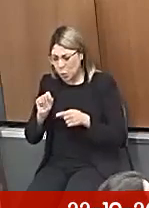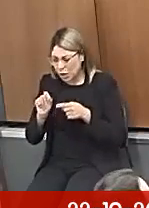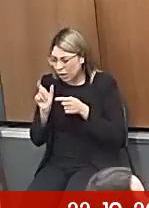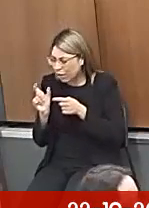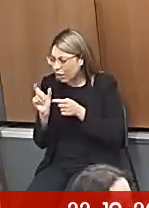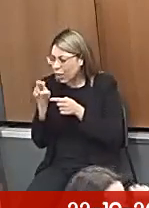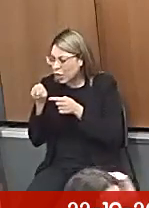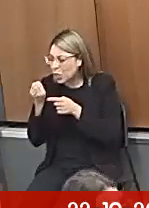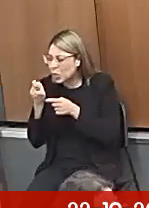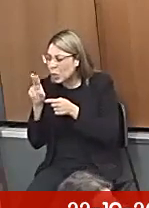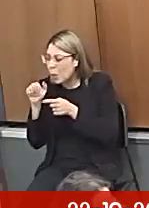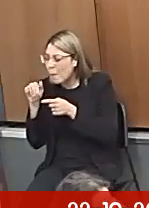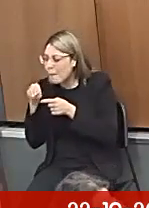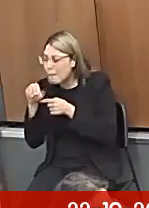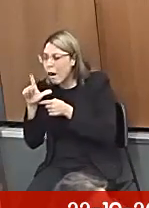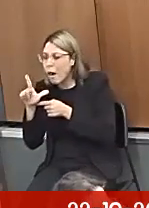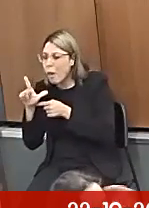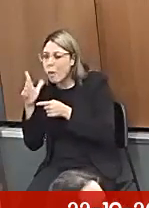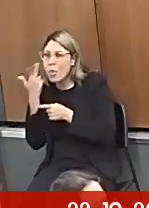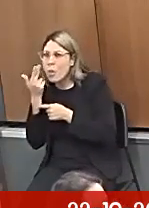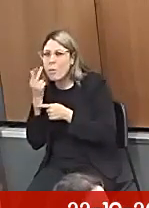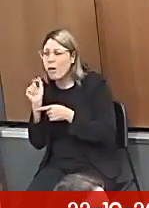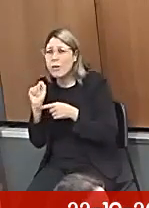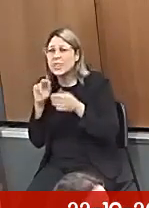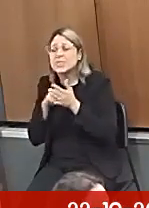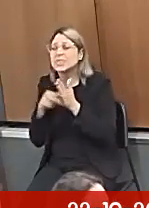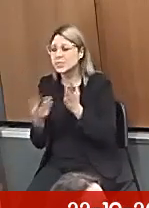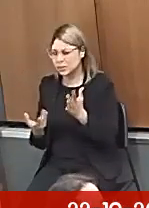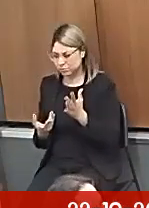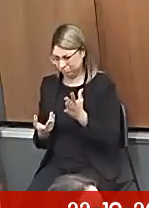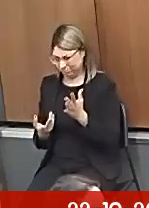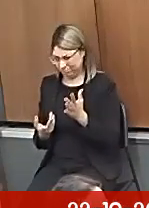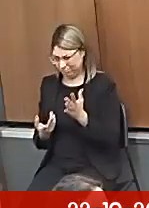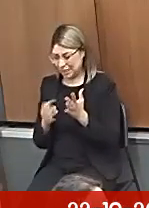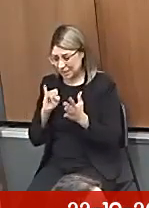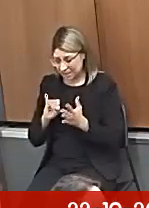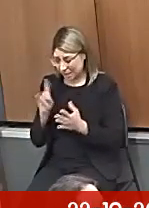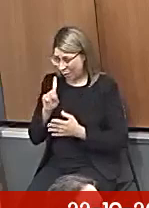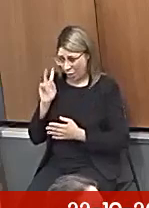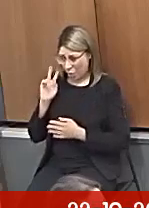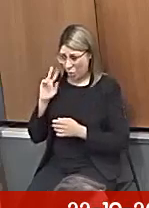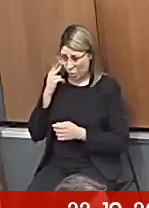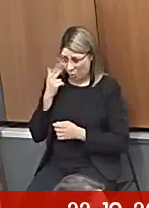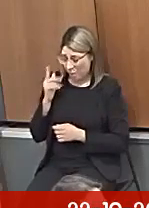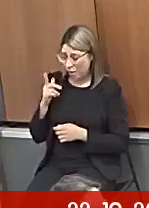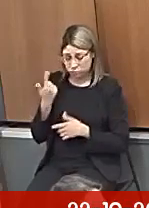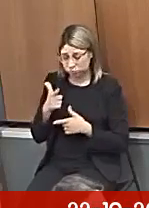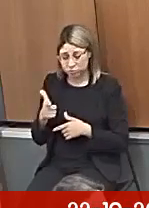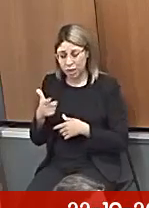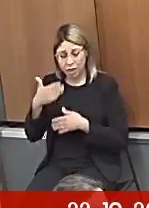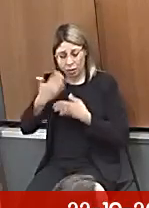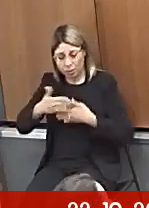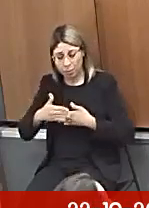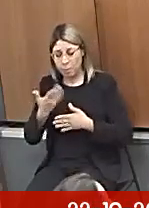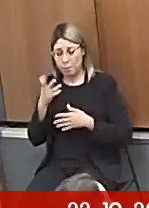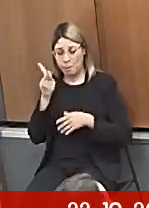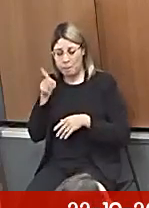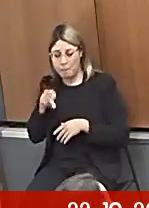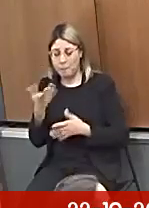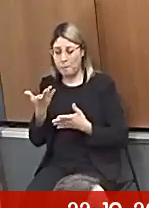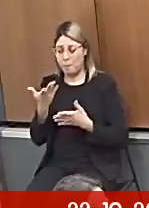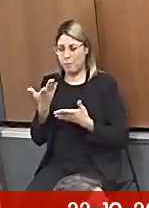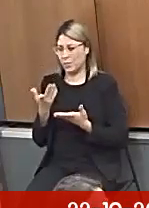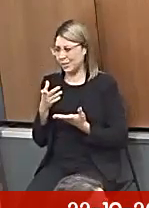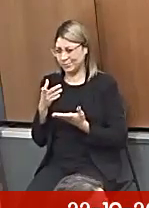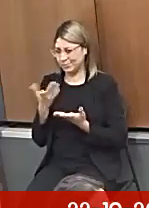normal? Né? O que é normal? Se fosse normal, não existia nota. As crianças não tinham prova e não eram classificadas. O